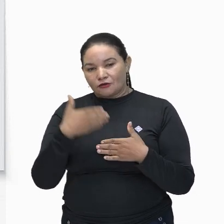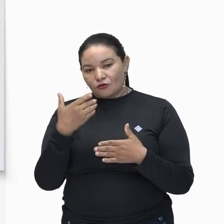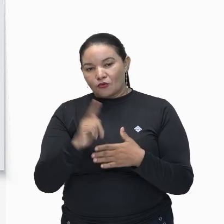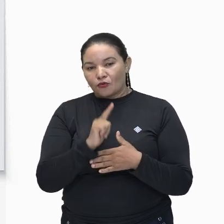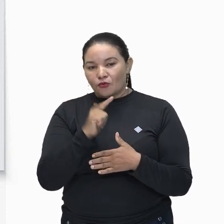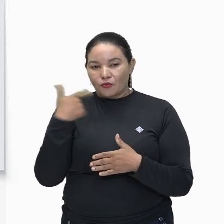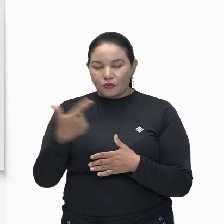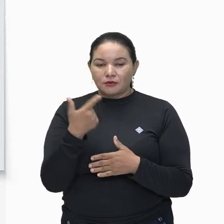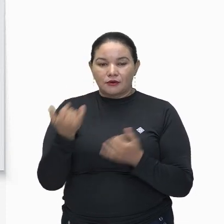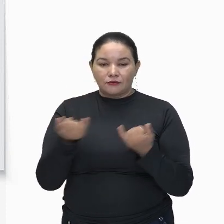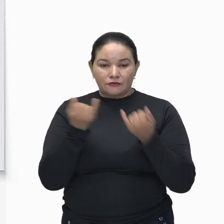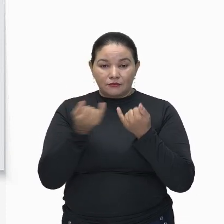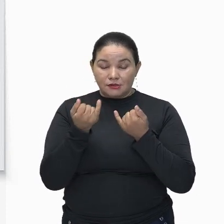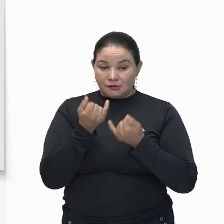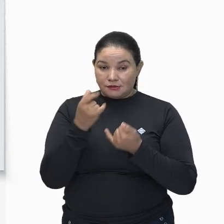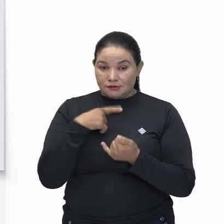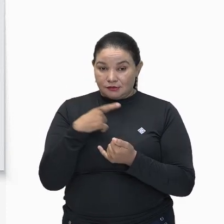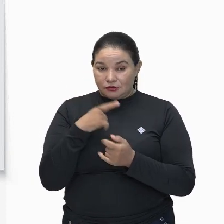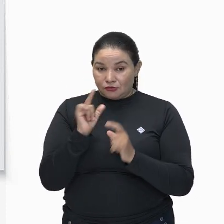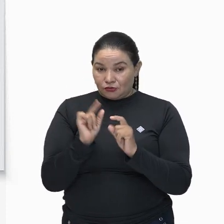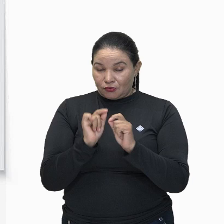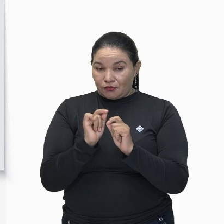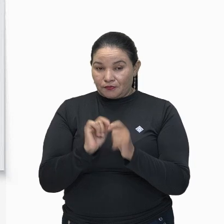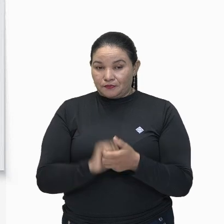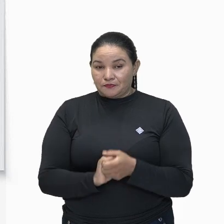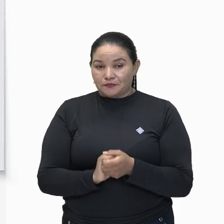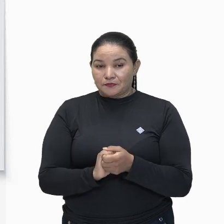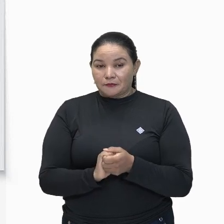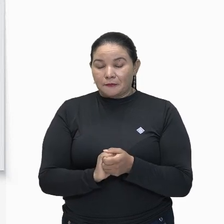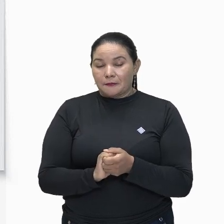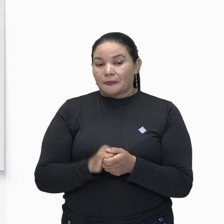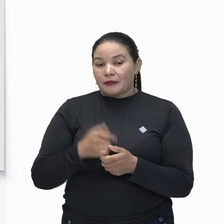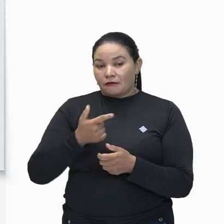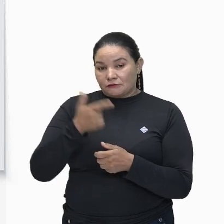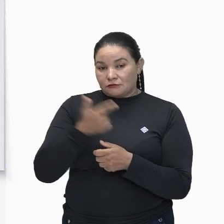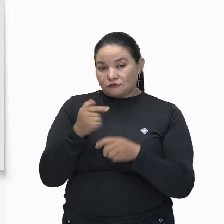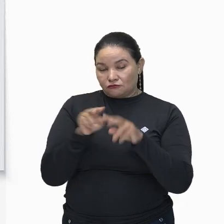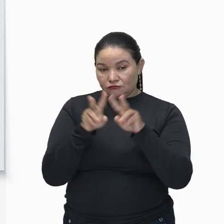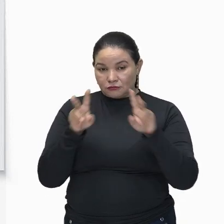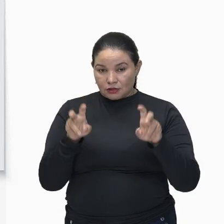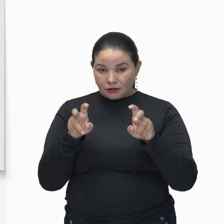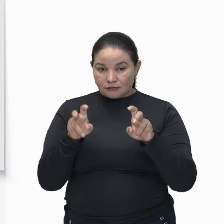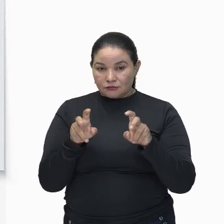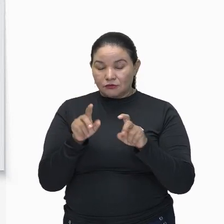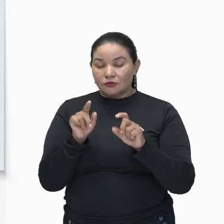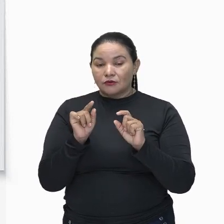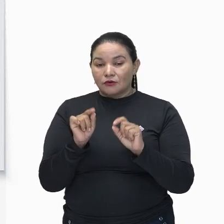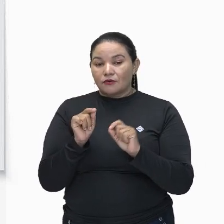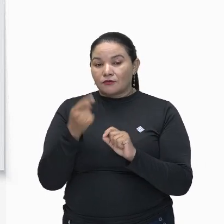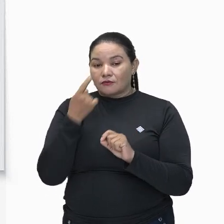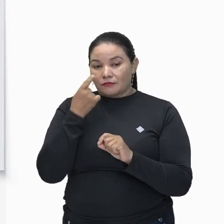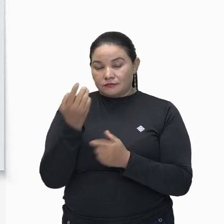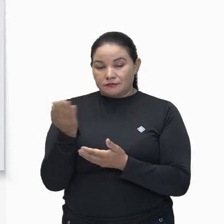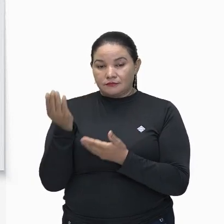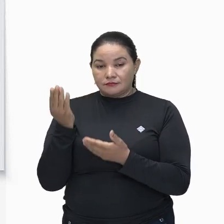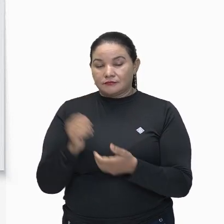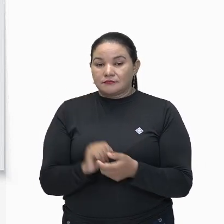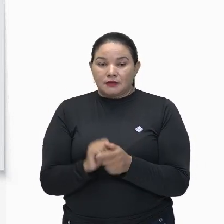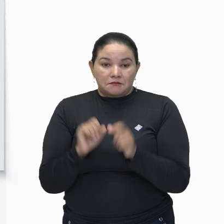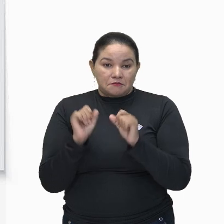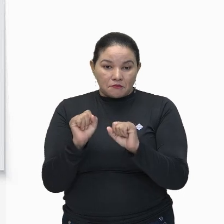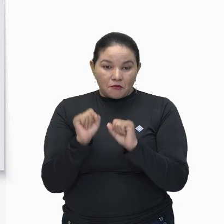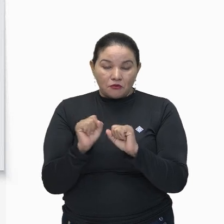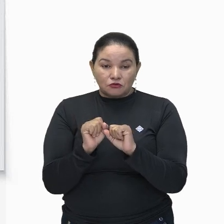nós trazemos aí. Aí vem o subtítulo. O que é um subtítulo? É o título secundário que pode apresentar